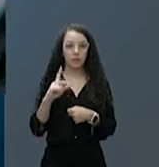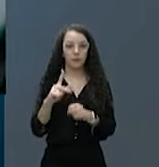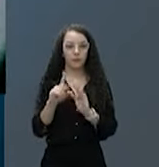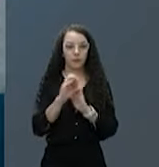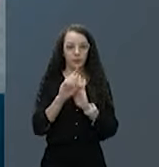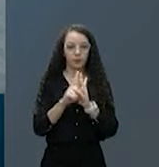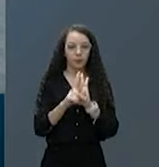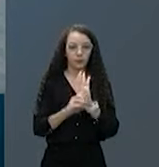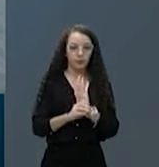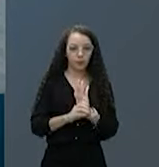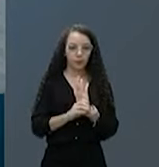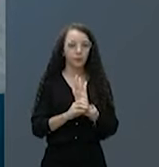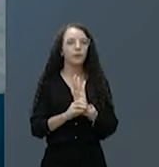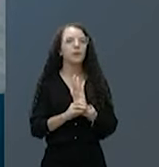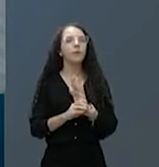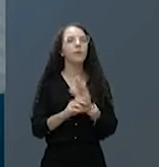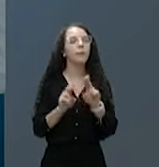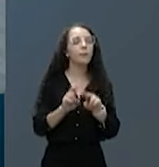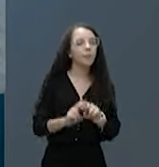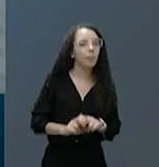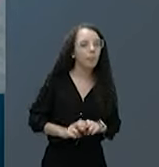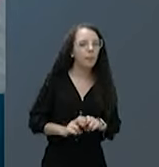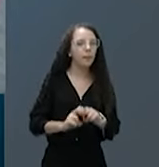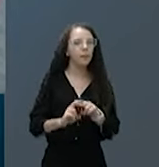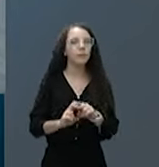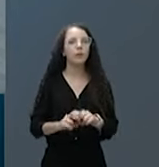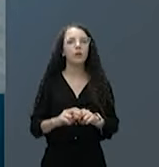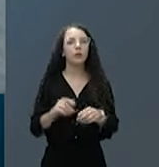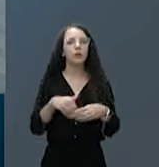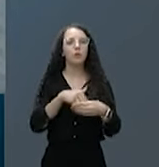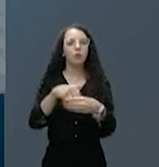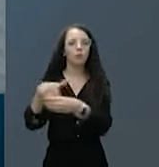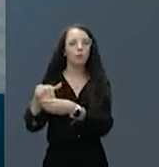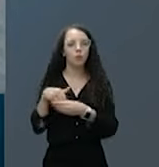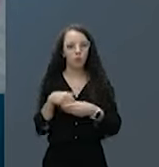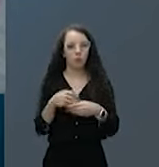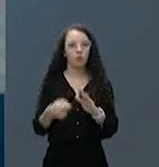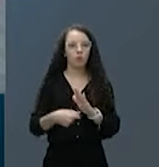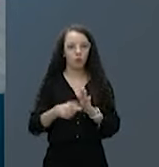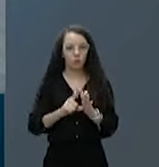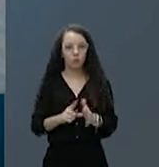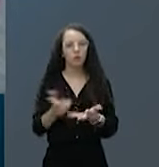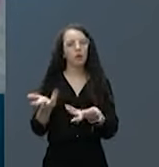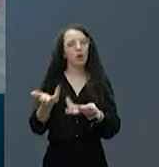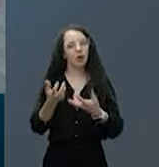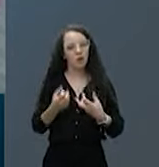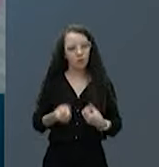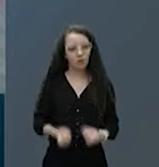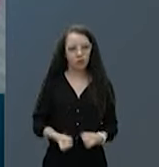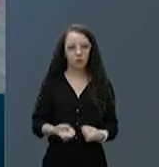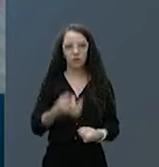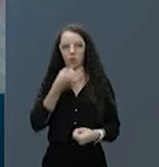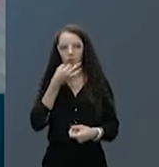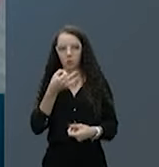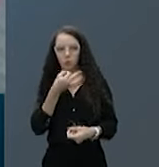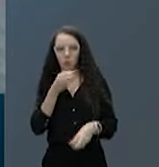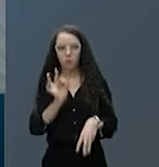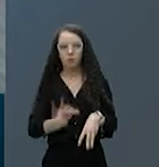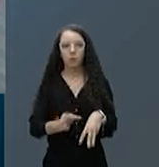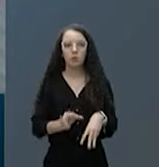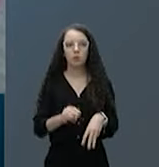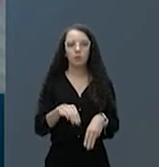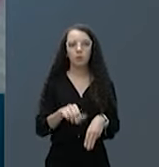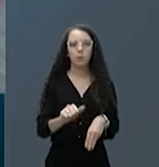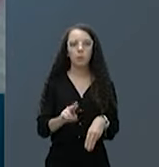interpretação do entendimento exarado no voto anteriormente proferido, eu acolho as ponderações do ministro Mauro Campbell, tecidas em seu